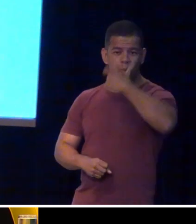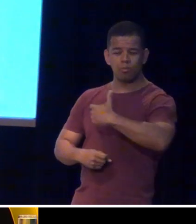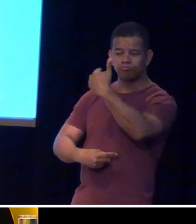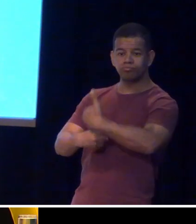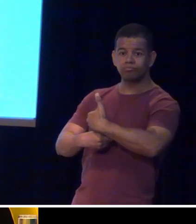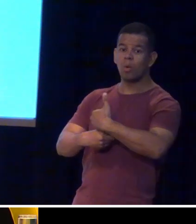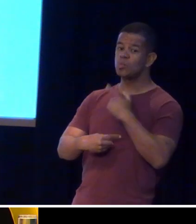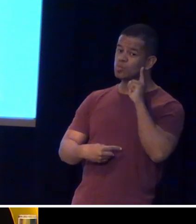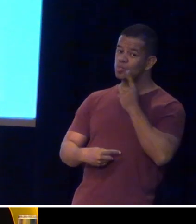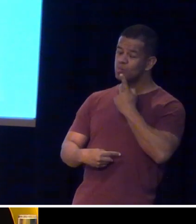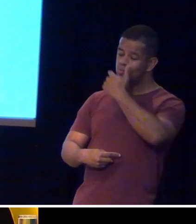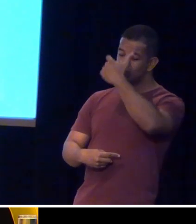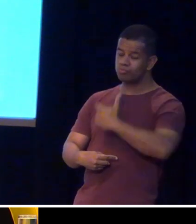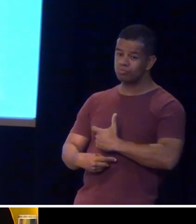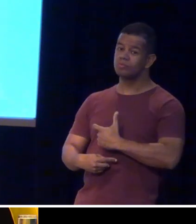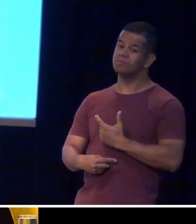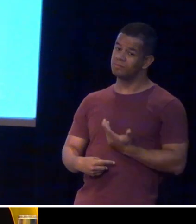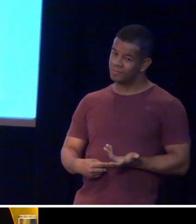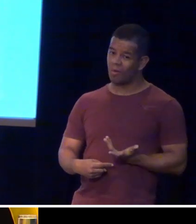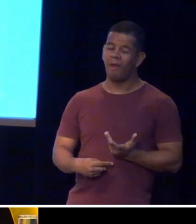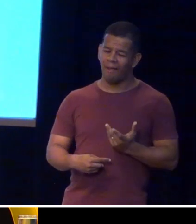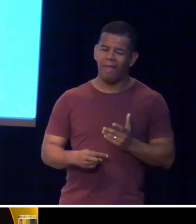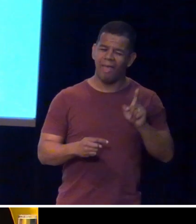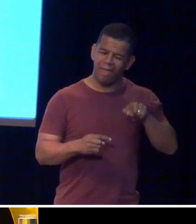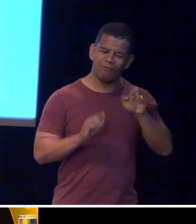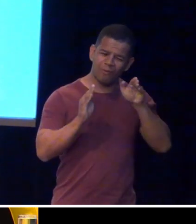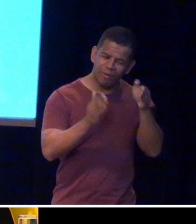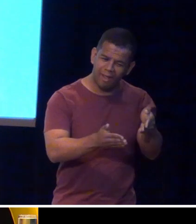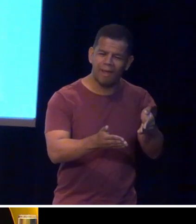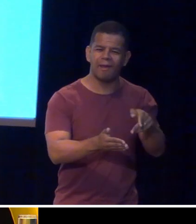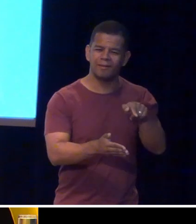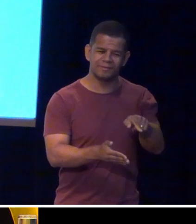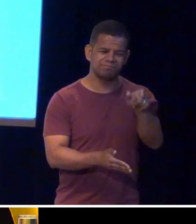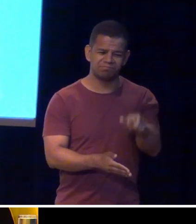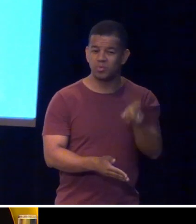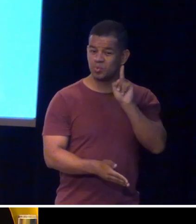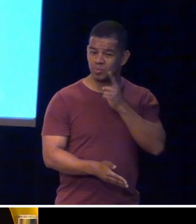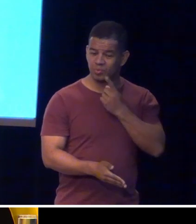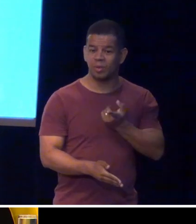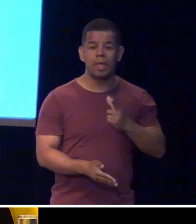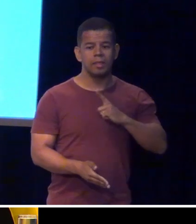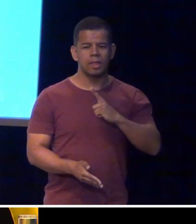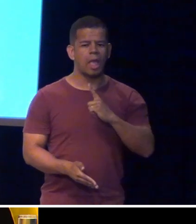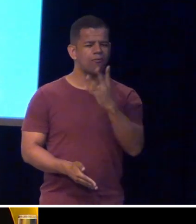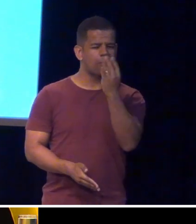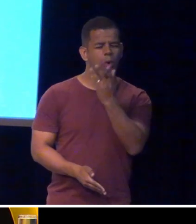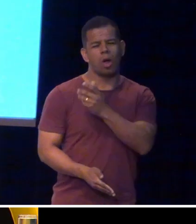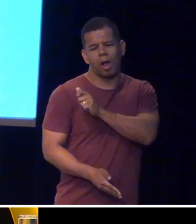ela é na pessoa, no sujeito surdo, né? E nós temos as fotos dos